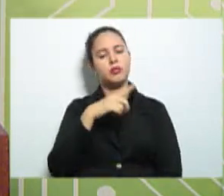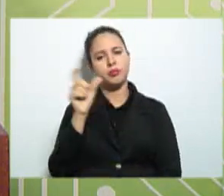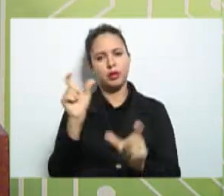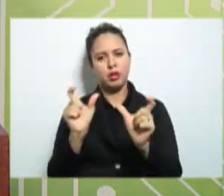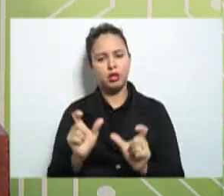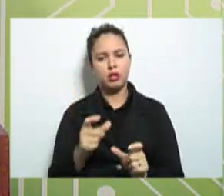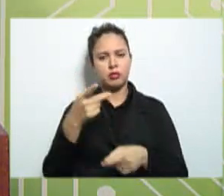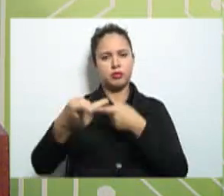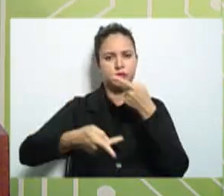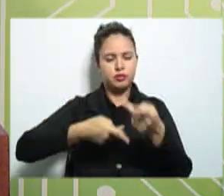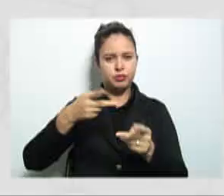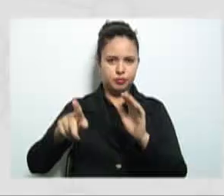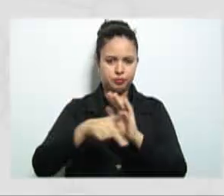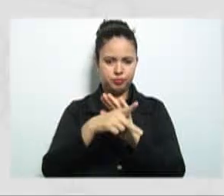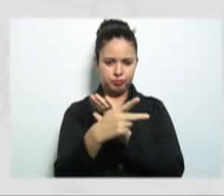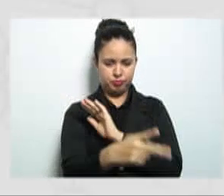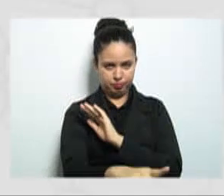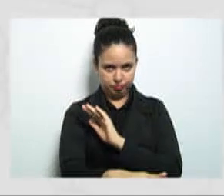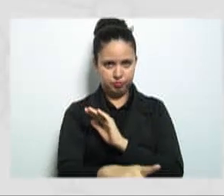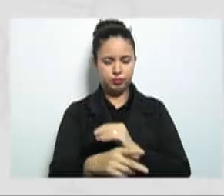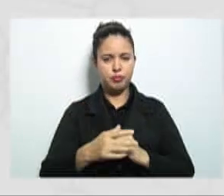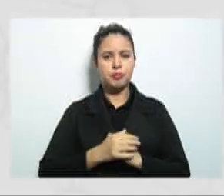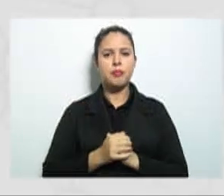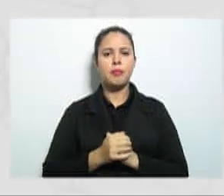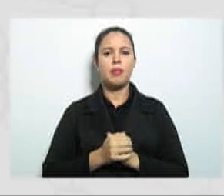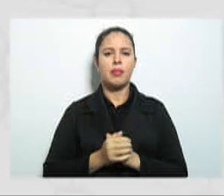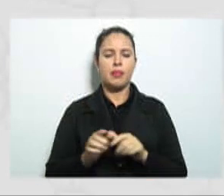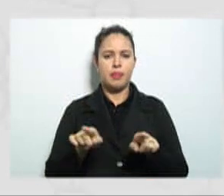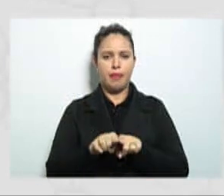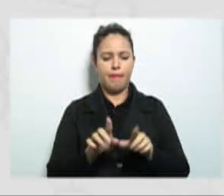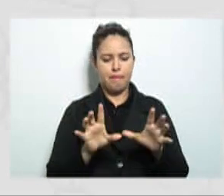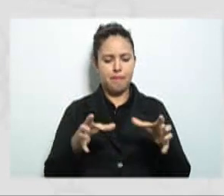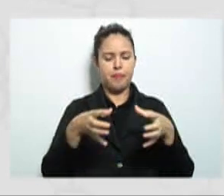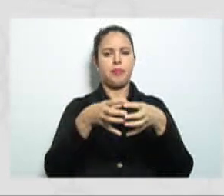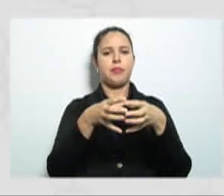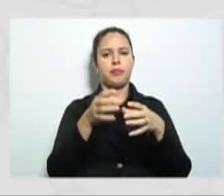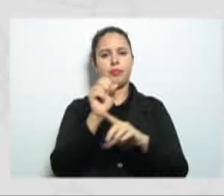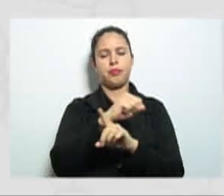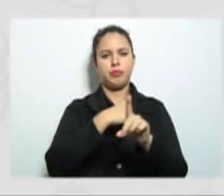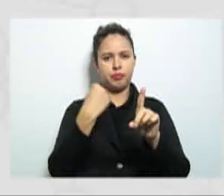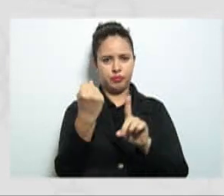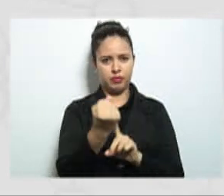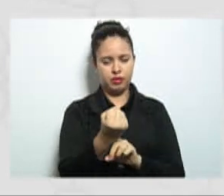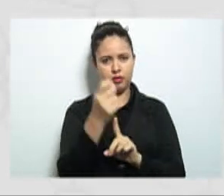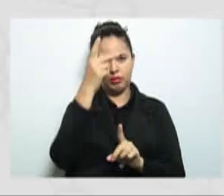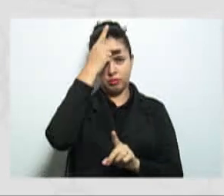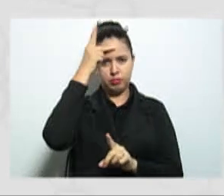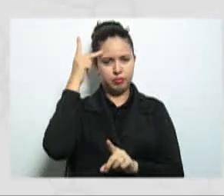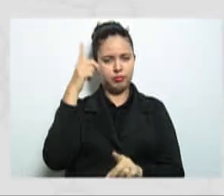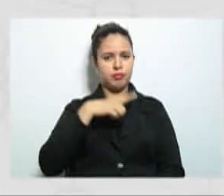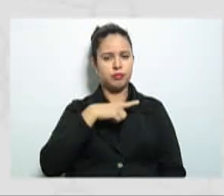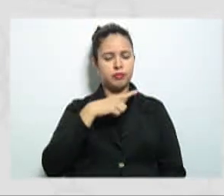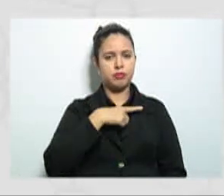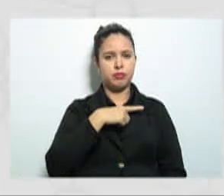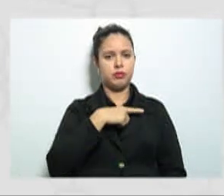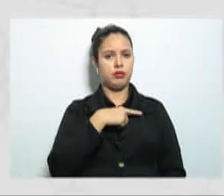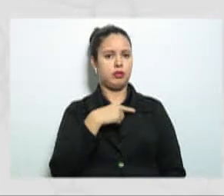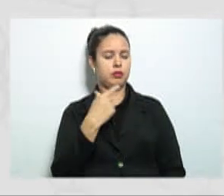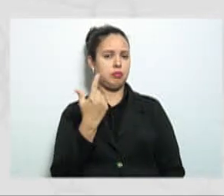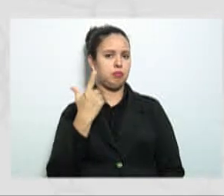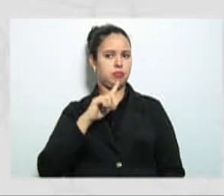sua maneira de falar. E o grupo social também, né? Porque uma pessoa que possui um poder aquisitivo